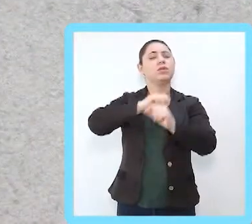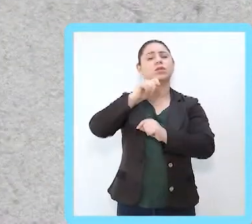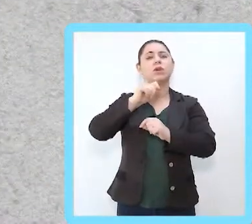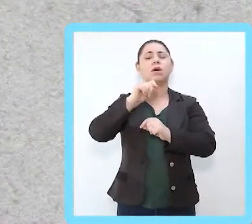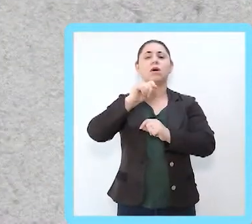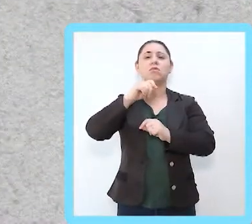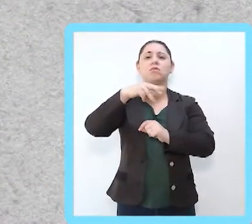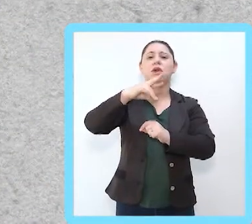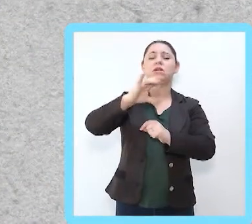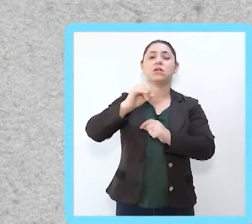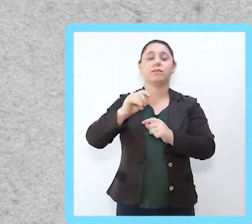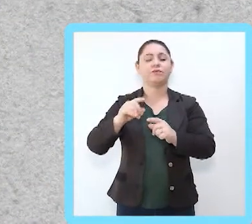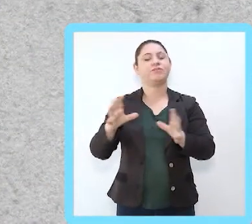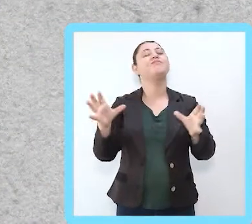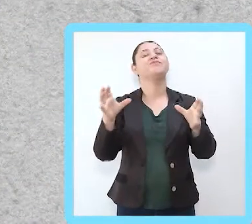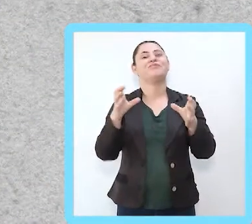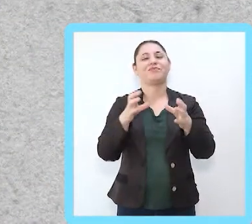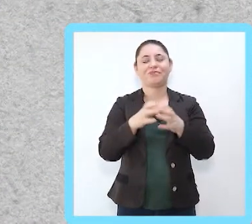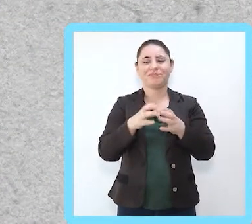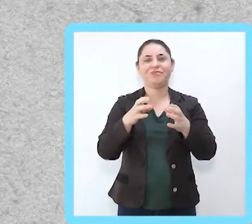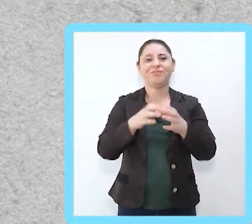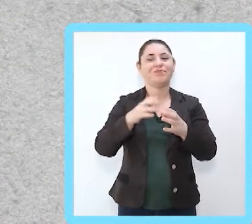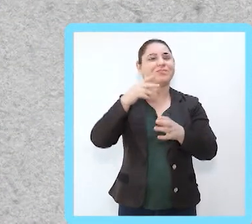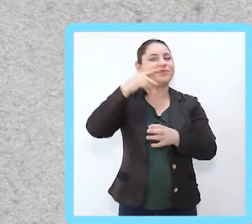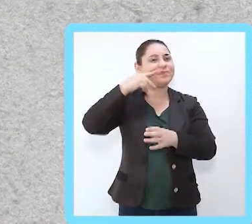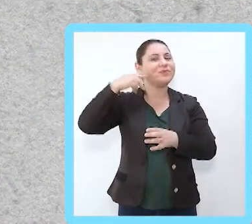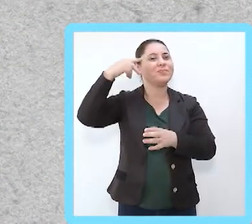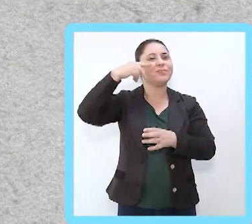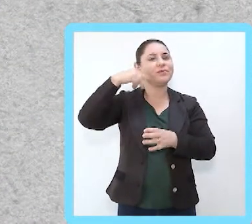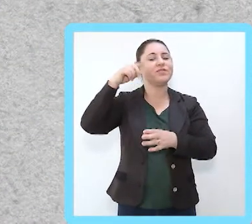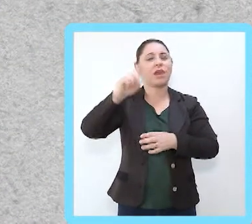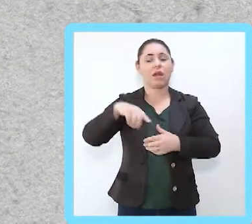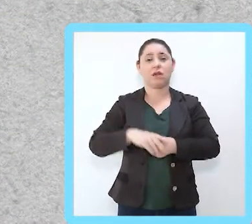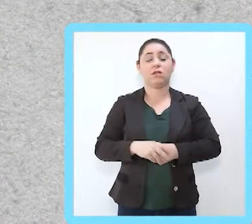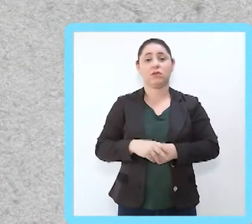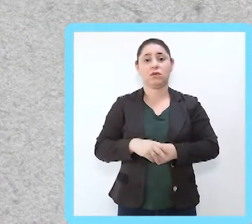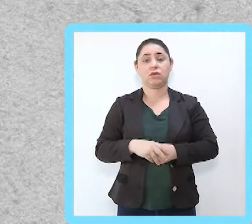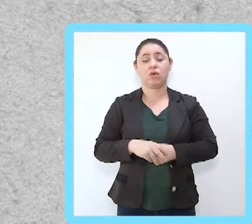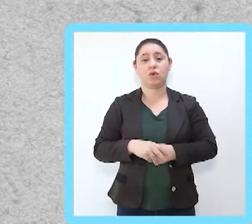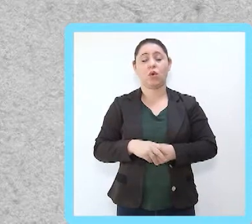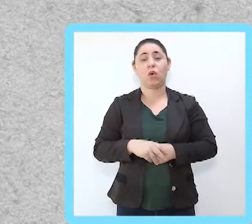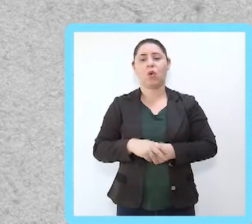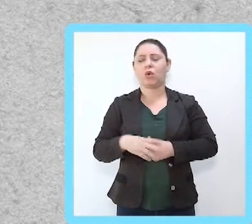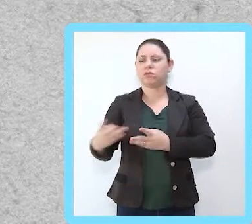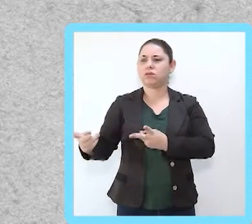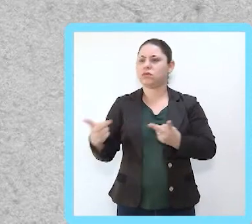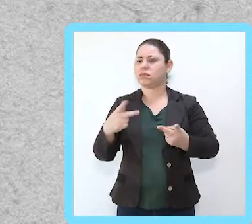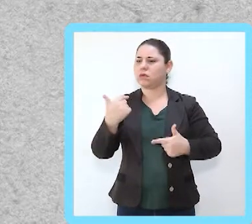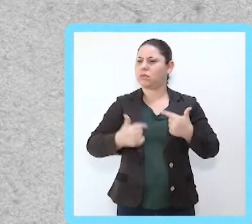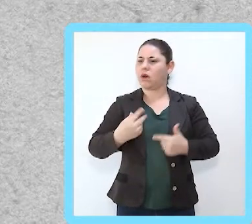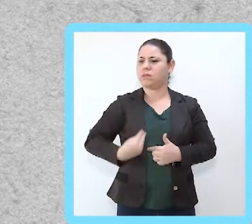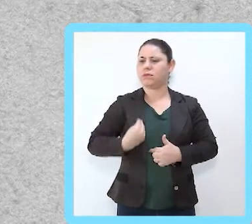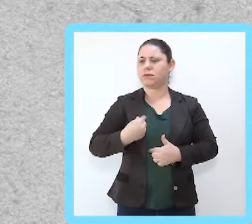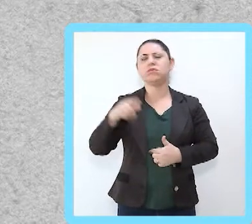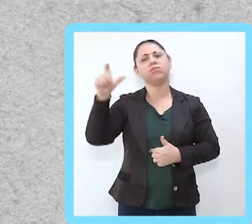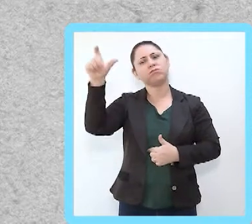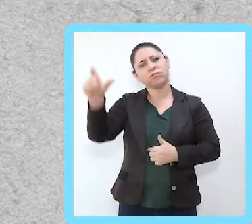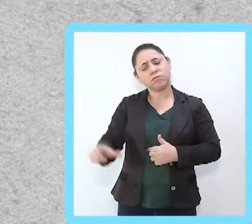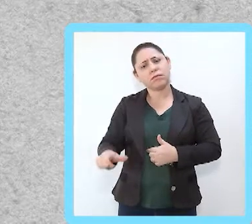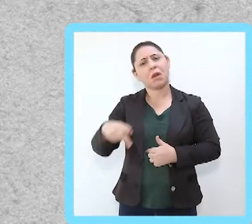O Pedrocian. Eu fui convidado a participar de política por ele. Por ele, né? Por ele.